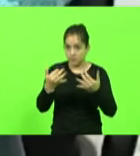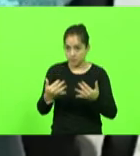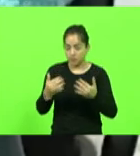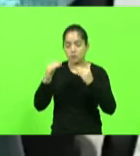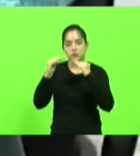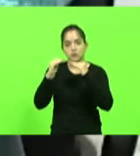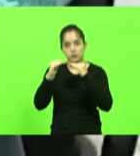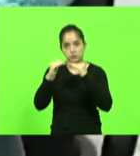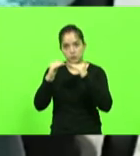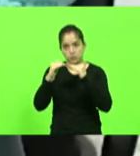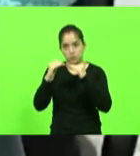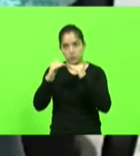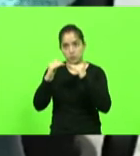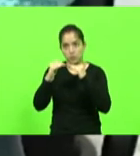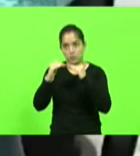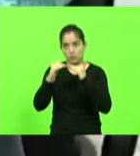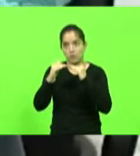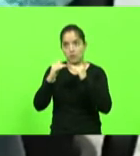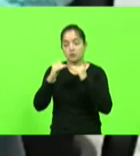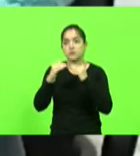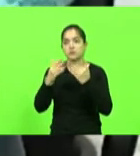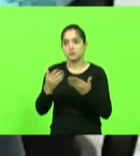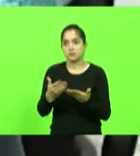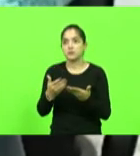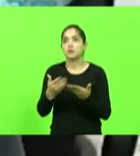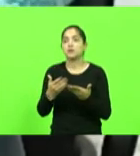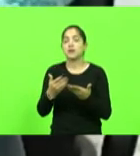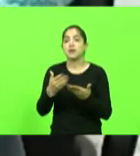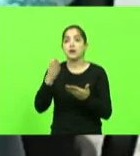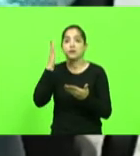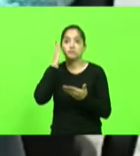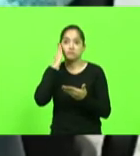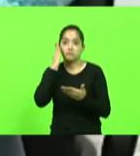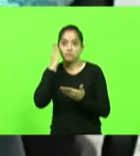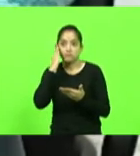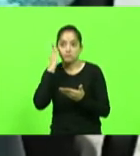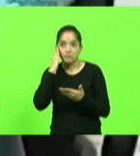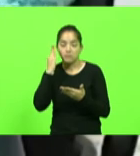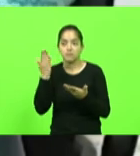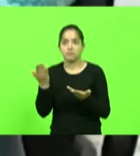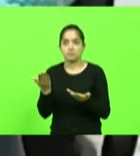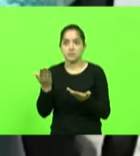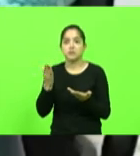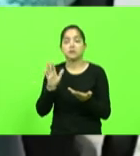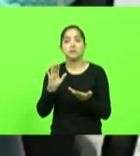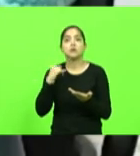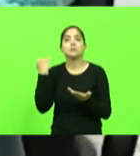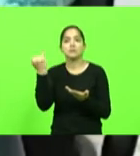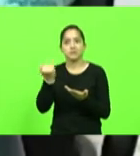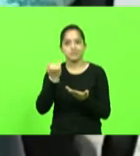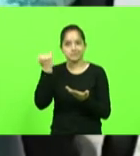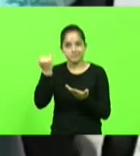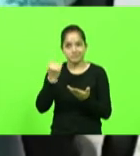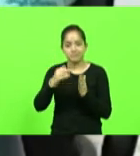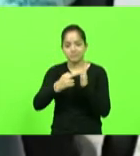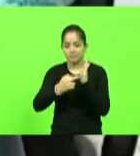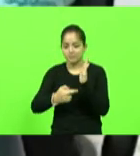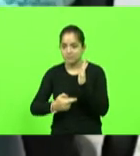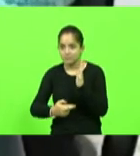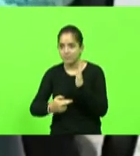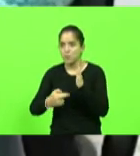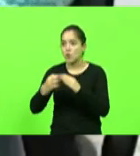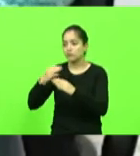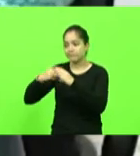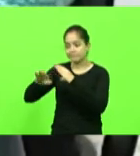nossos colegas, né? Com os meus colegas da diretoria, a gente sabe desse levantamento, então é bem importante que chegue esse relatório nas mãos do secretário,